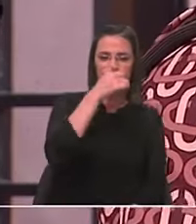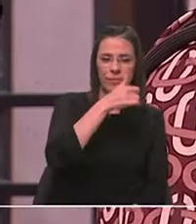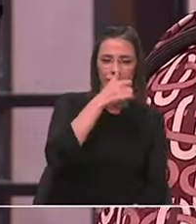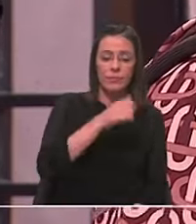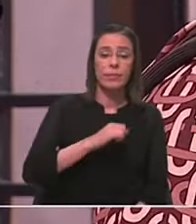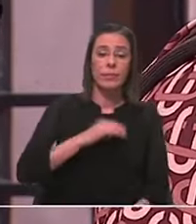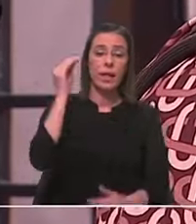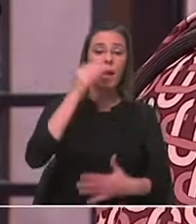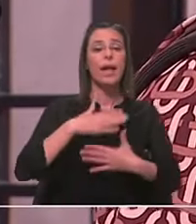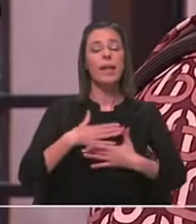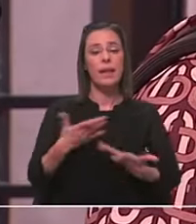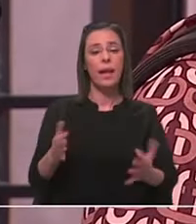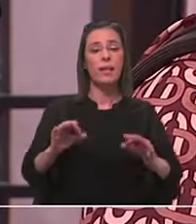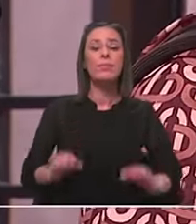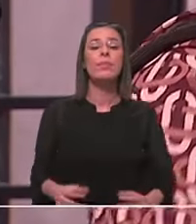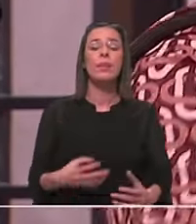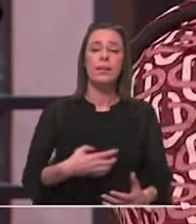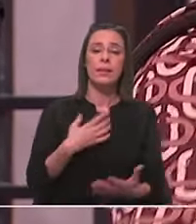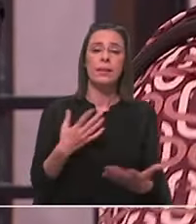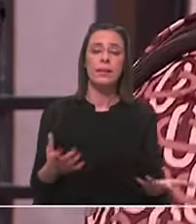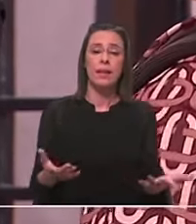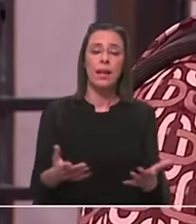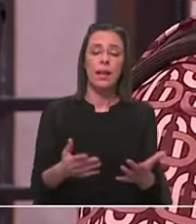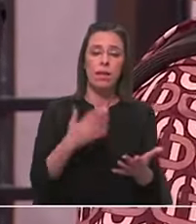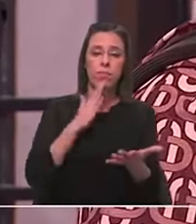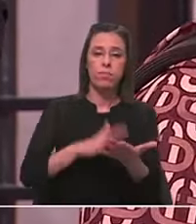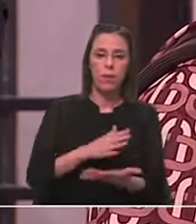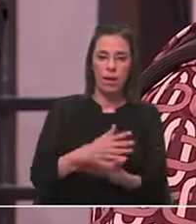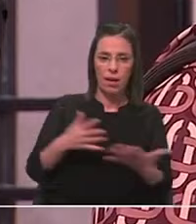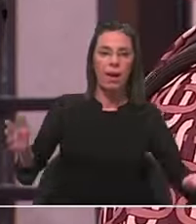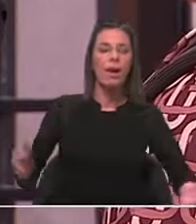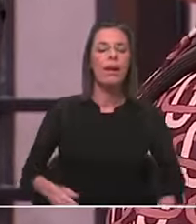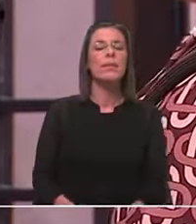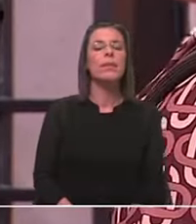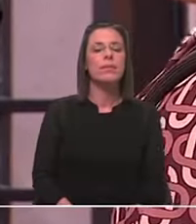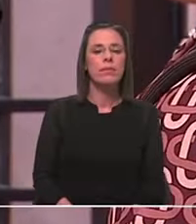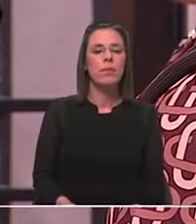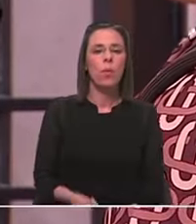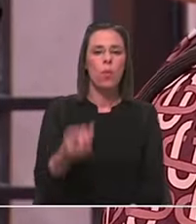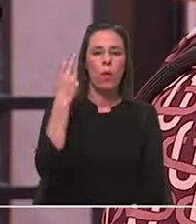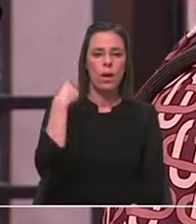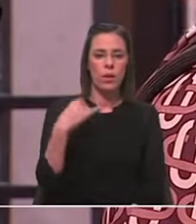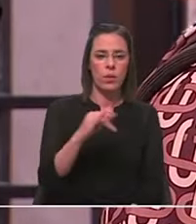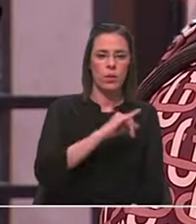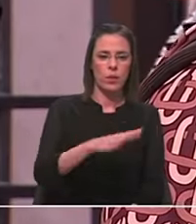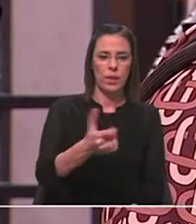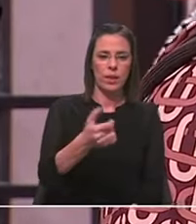que é a minha terra natal, acho que faz todo sentido as Mas pessoas é grande, virem. Restaurante. É grande. No ano passado colocámos